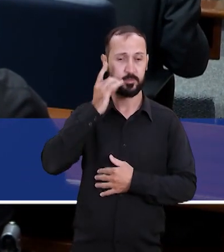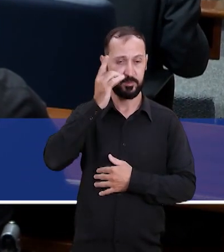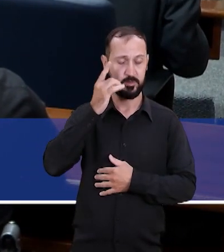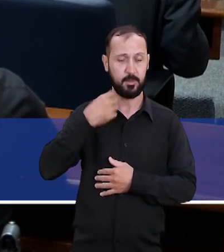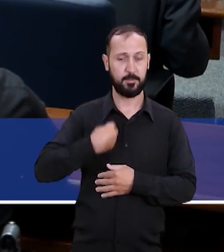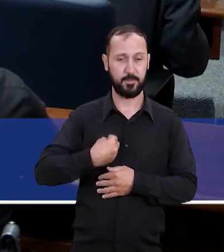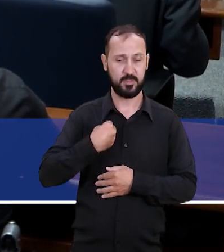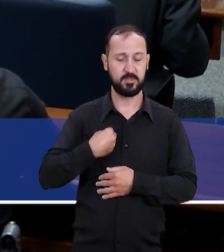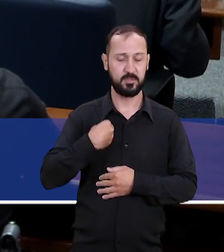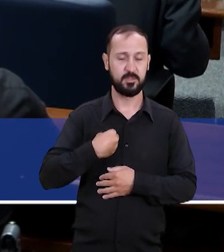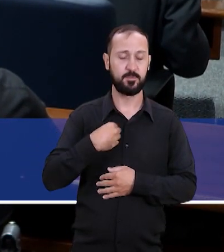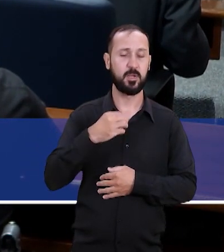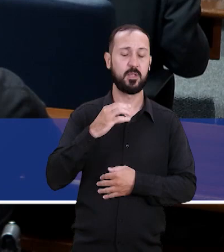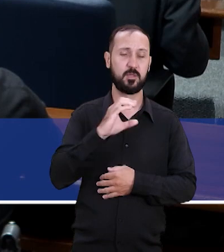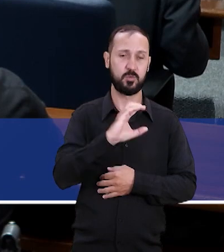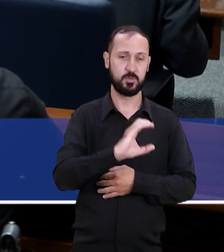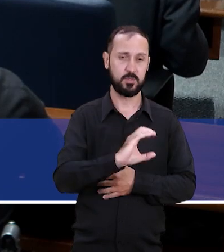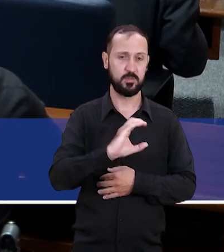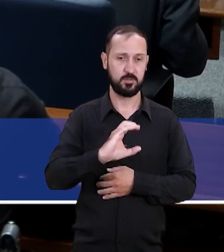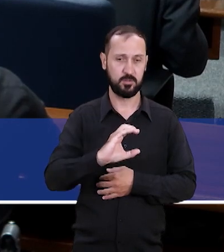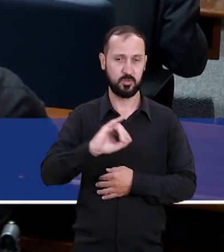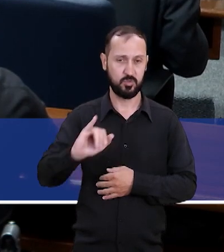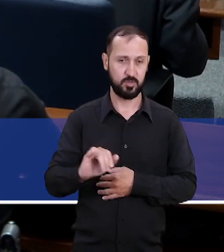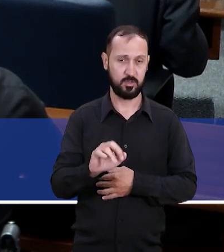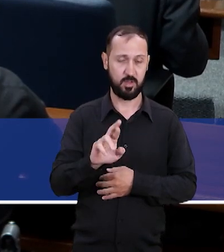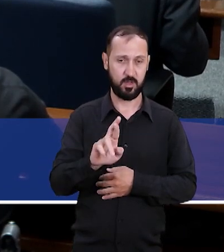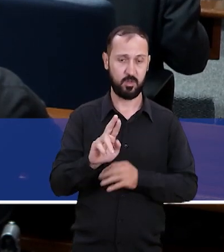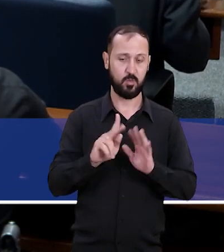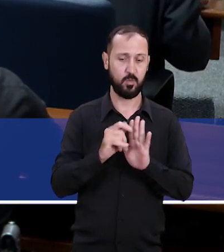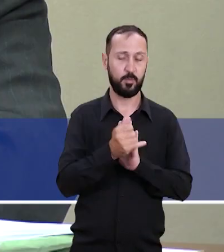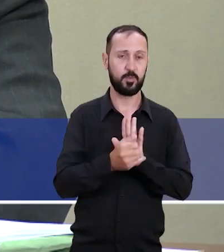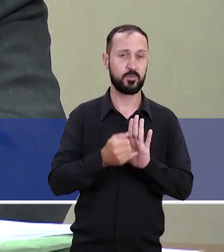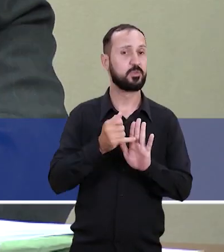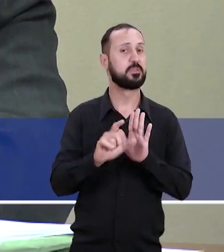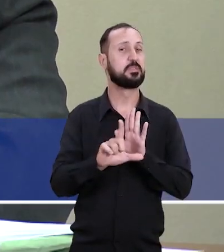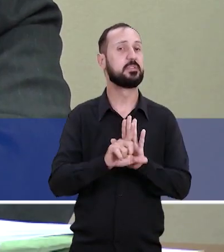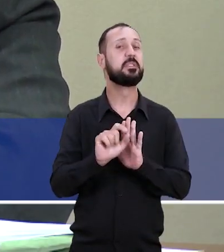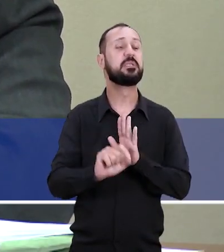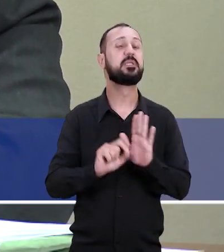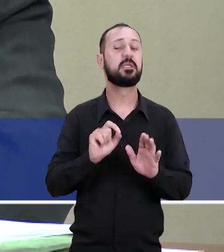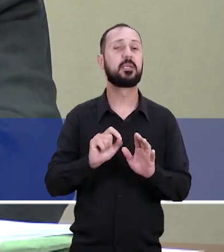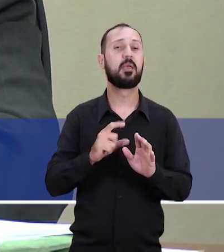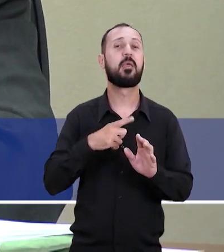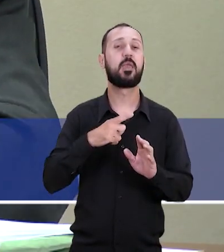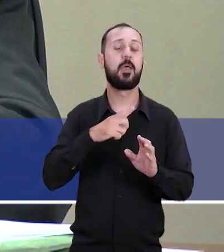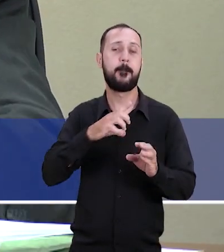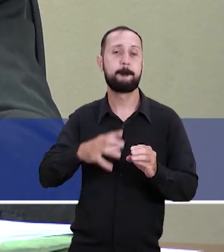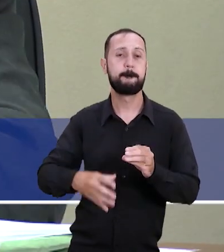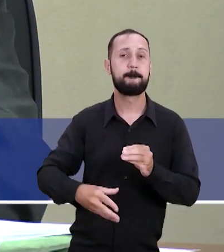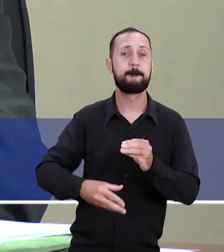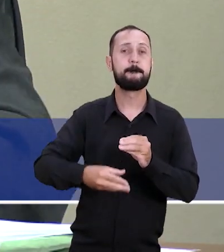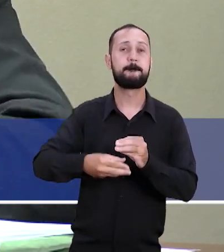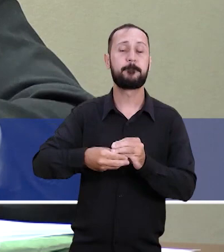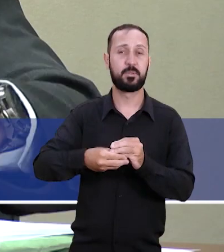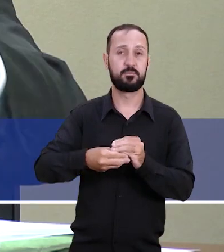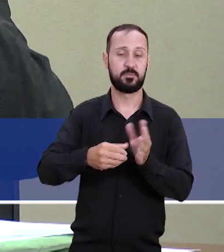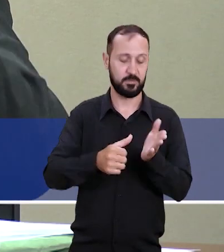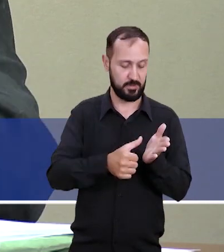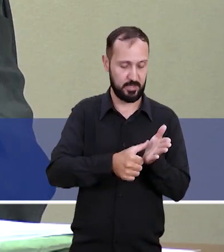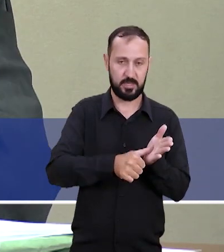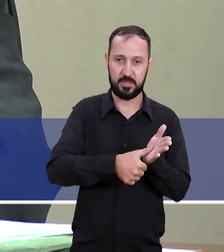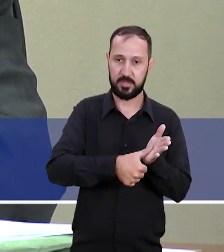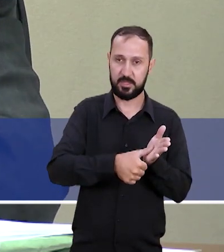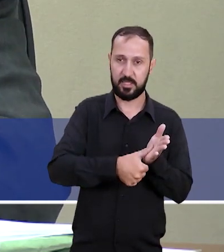deputados que compõem a Comissão de Constituição, Justiça e Redação, o projeto de lei que determina a inclusão